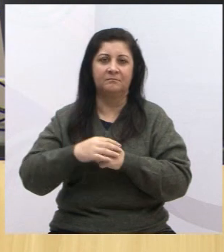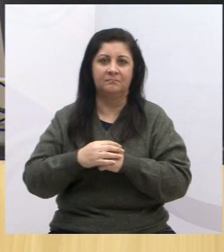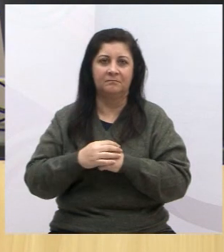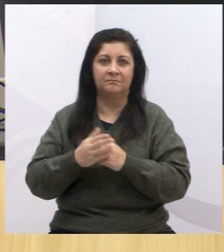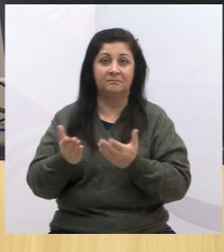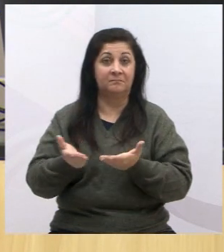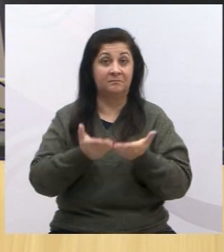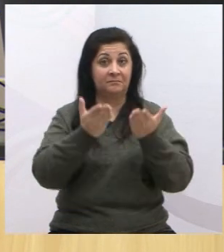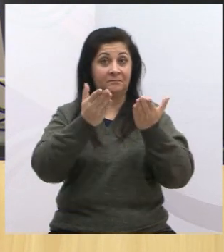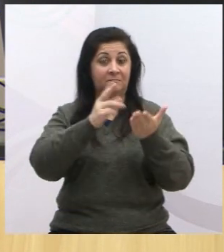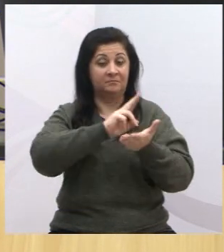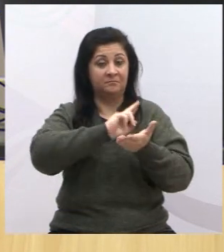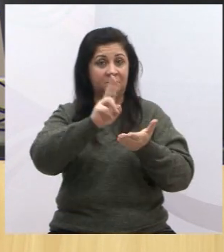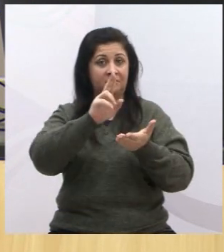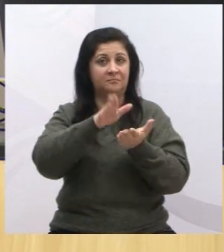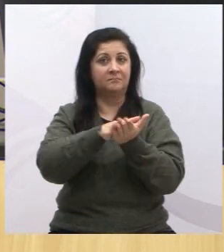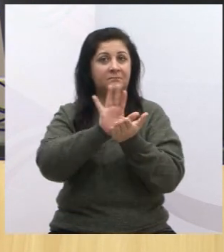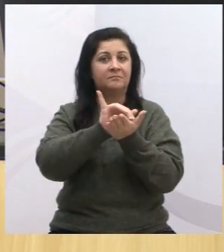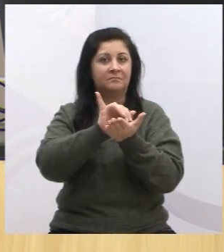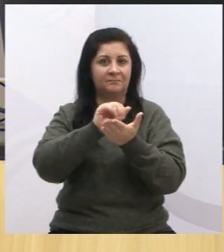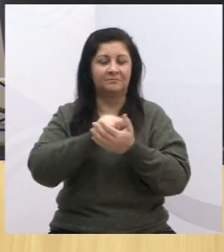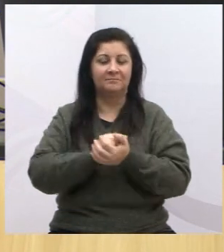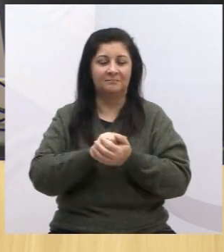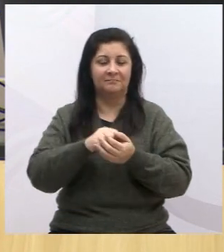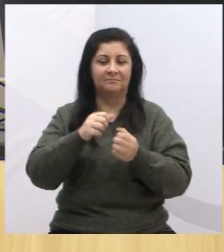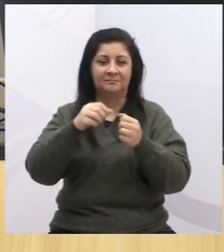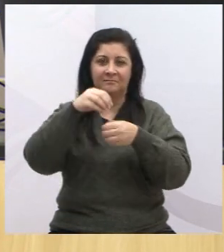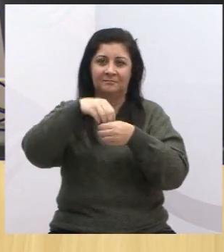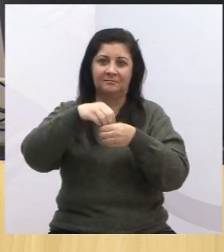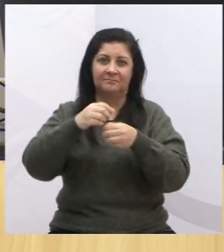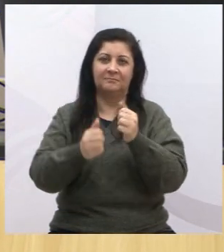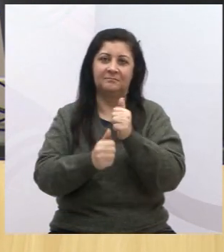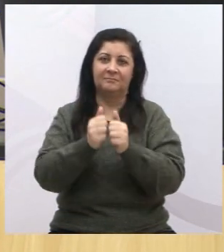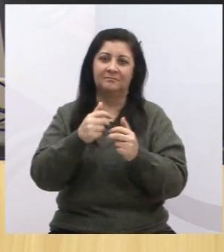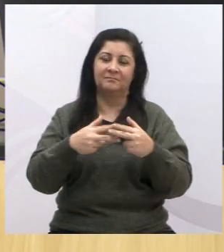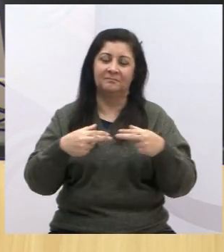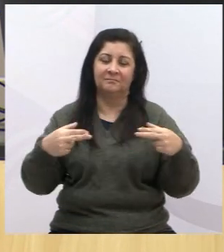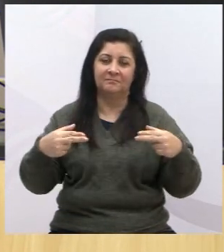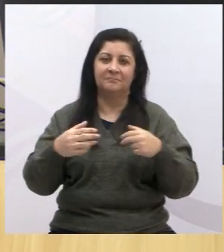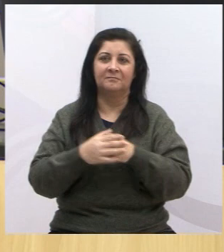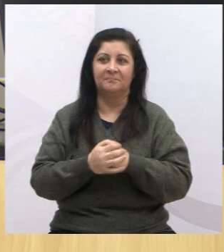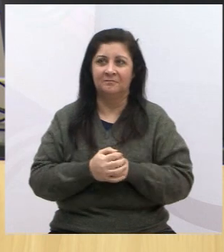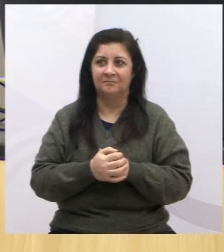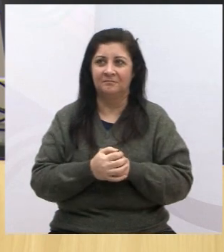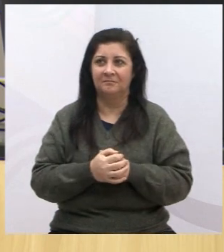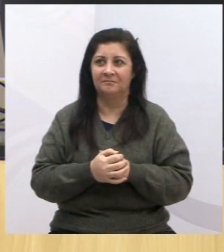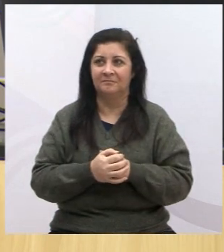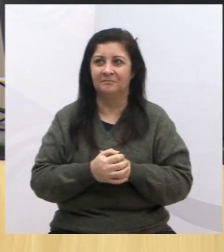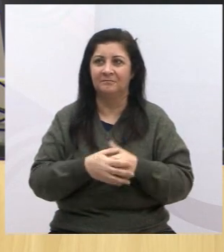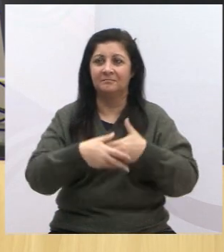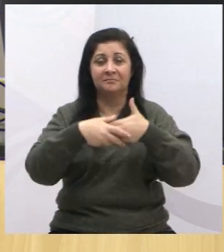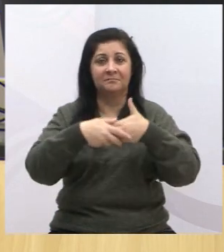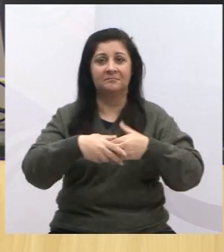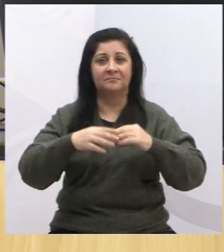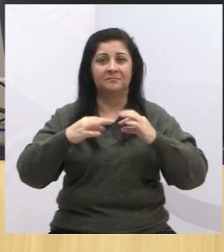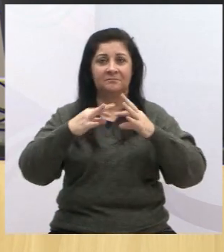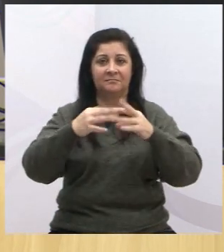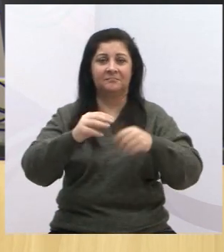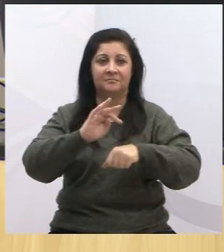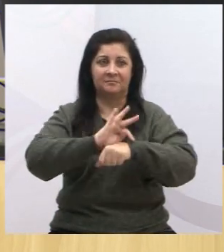nossa querida cidade de Jacareí no mundo do esporte, cumprimentamos a comissão técnica em nome do técnico Bruno Coelho